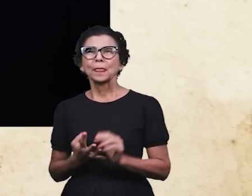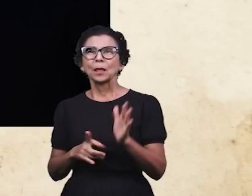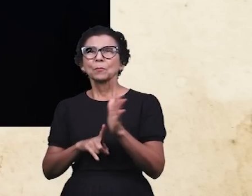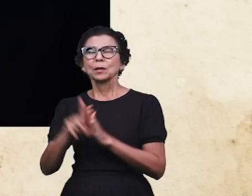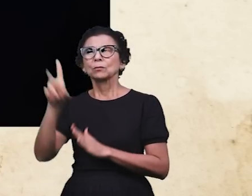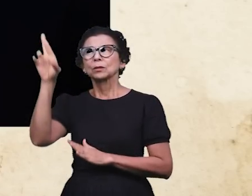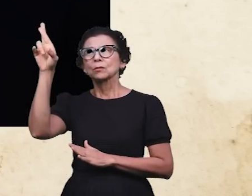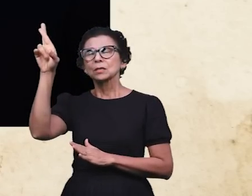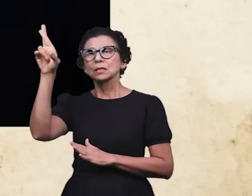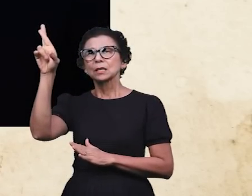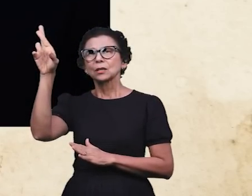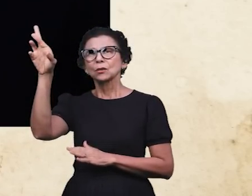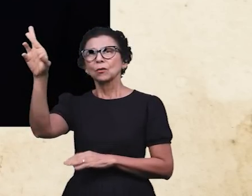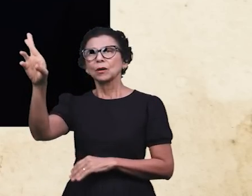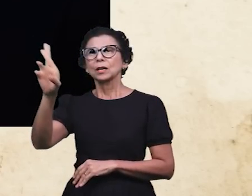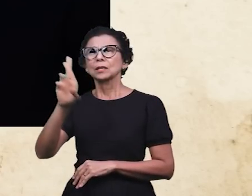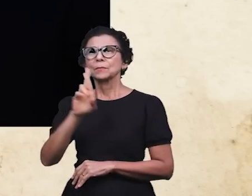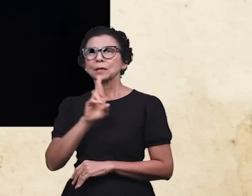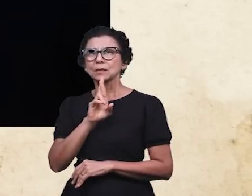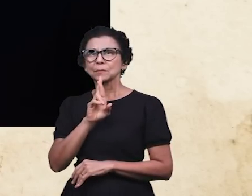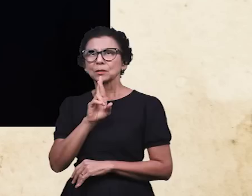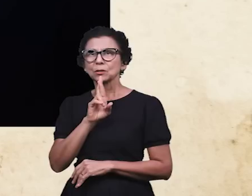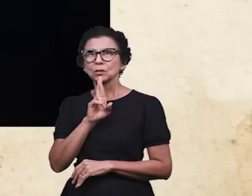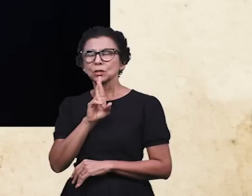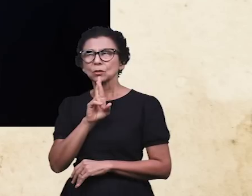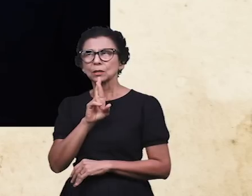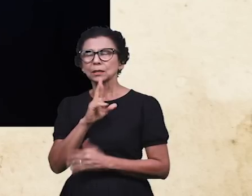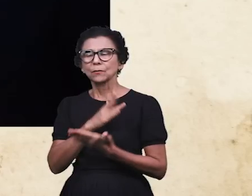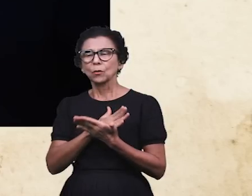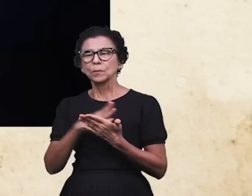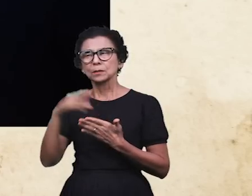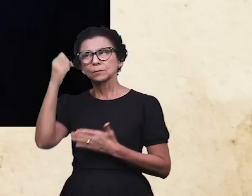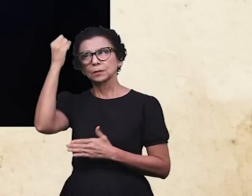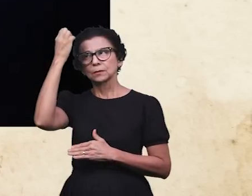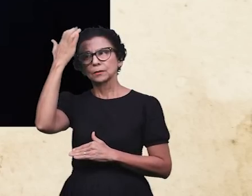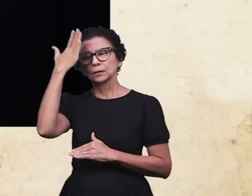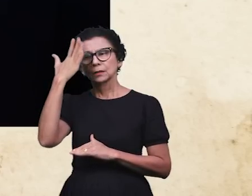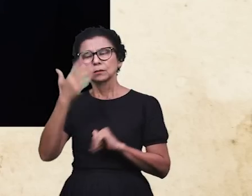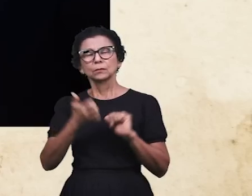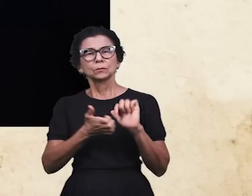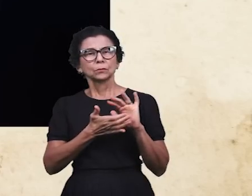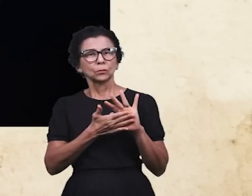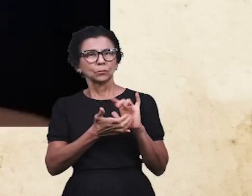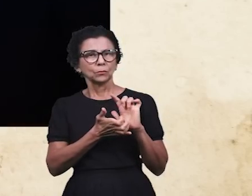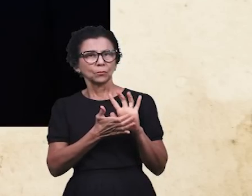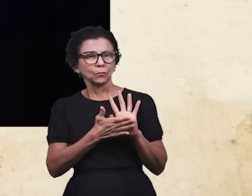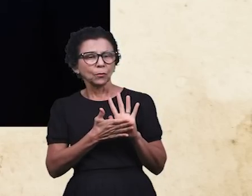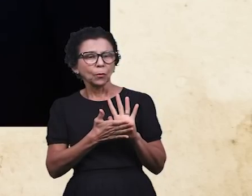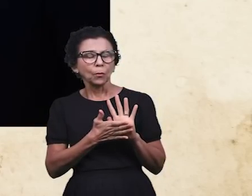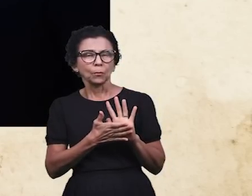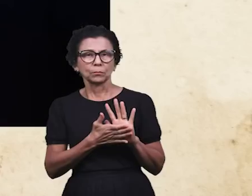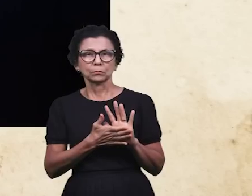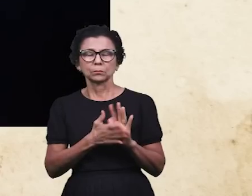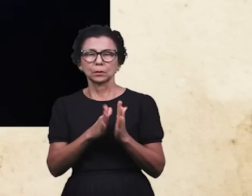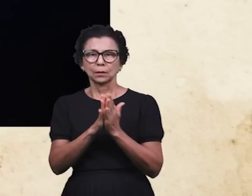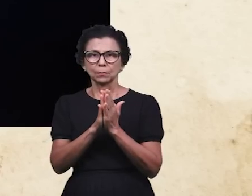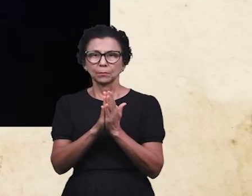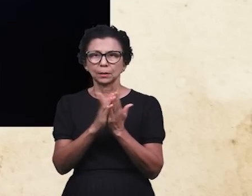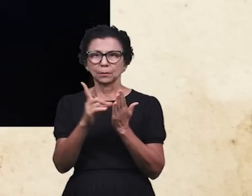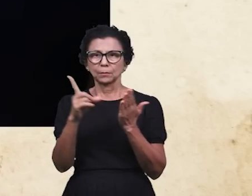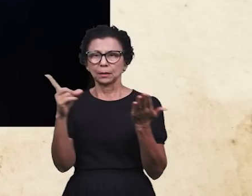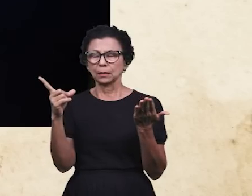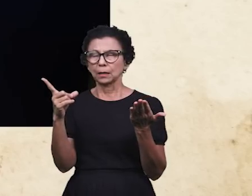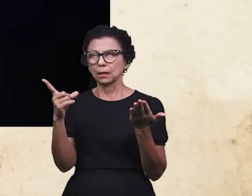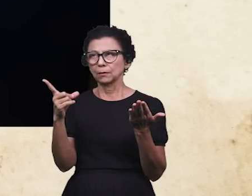e Ele confirmou que era a melodia de um louvor que Ele estava começando a me revelar. E aí eu pedi uma palavra: